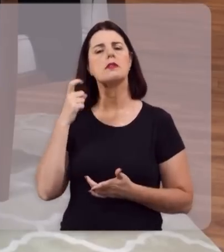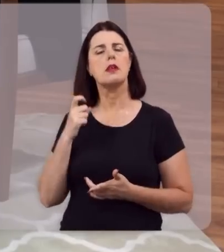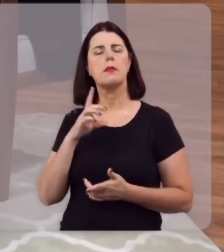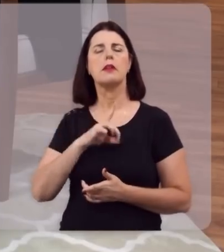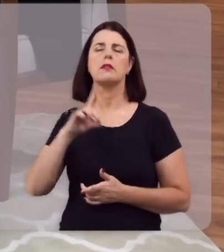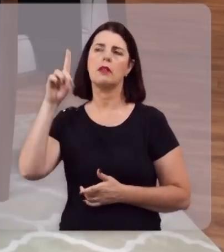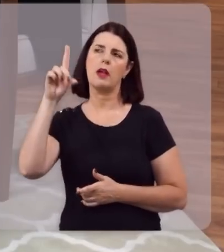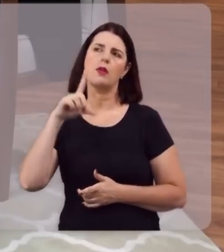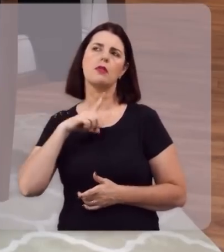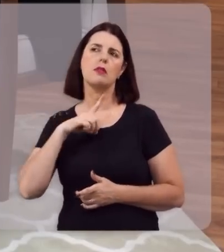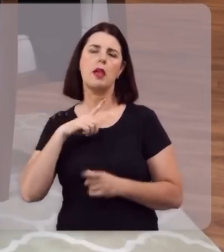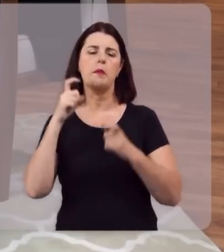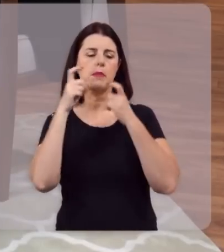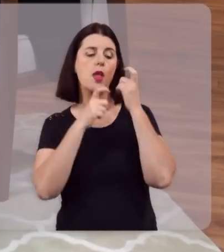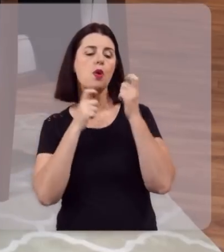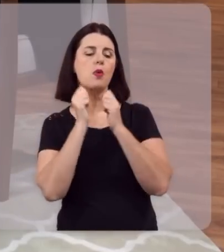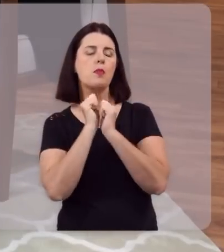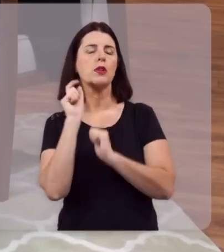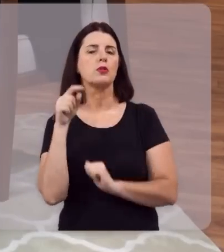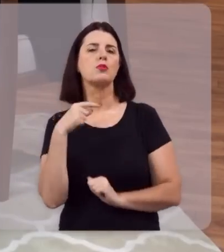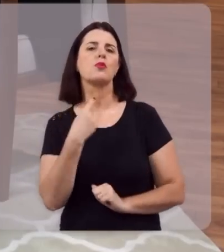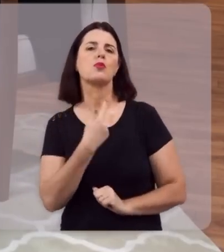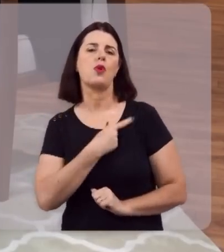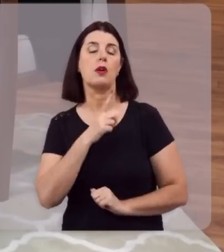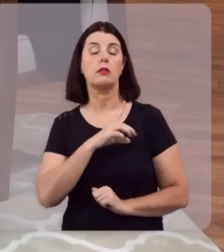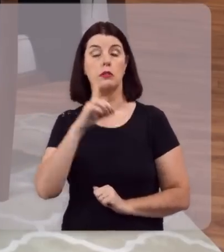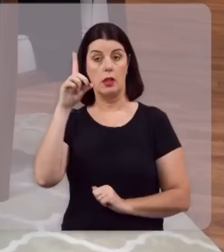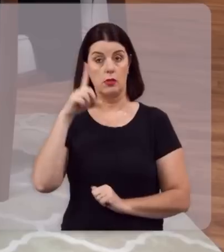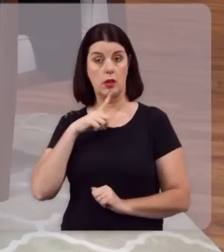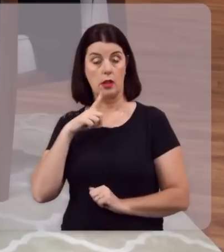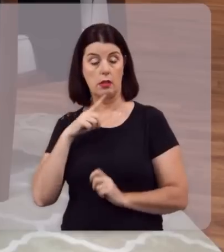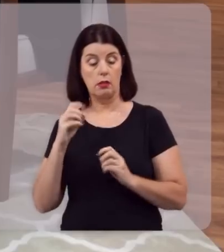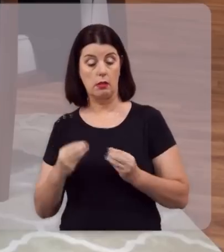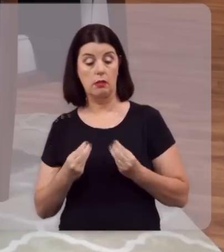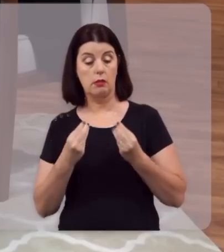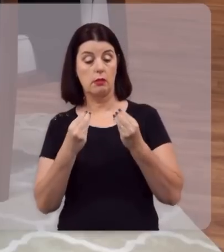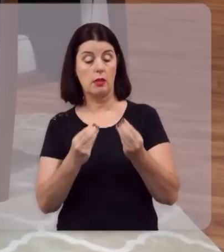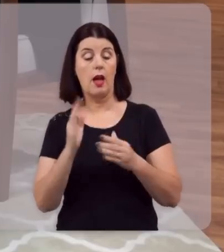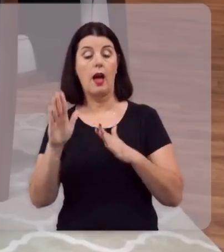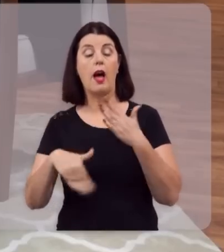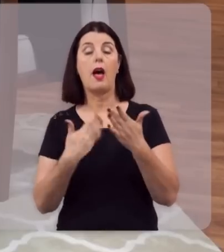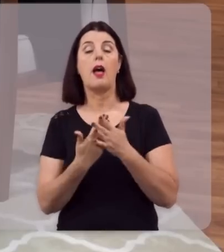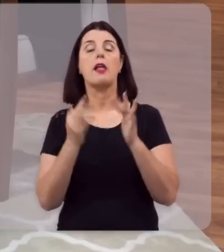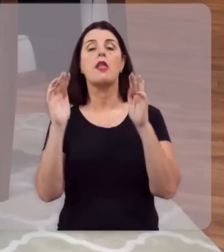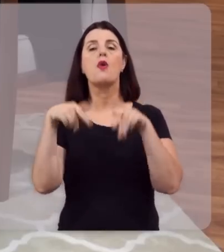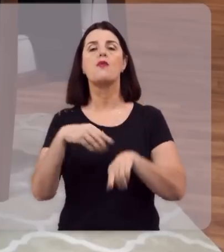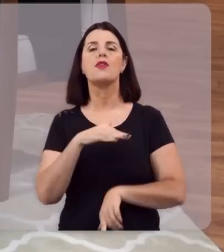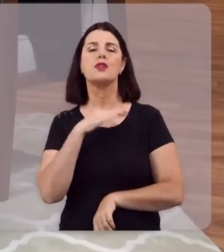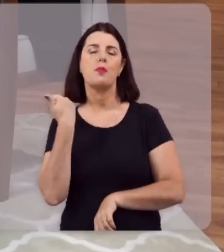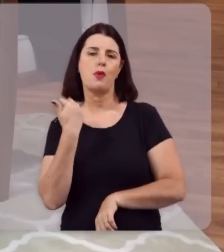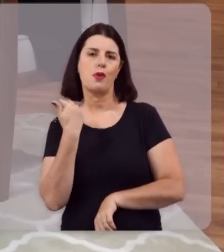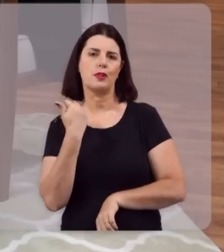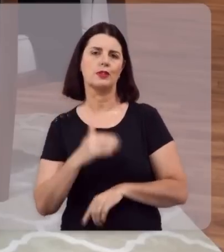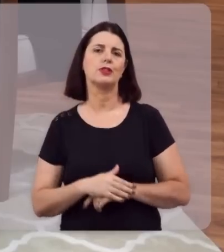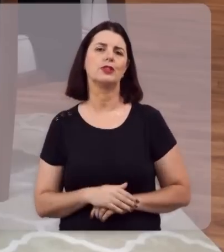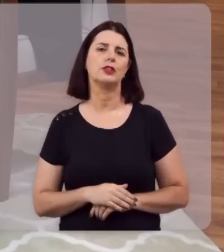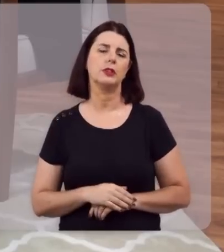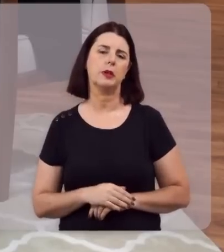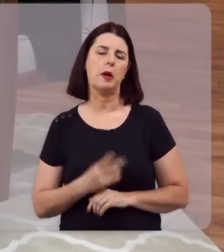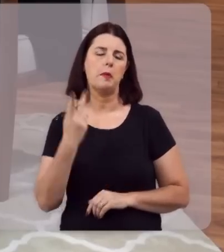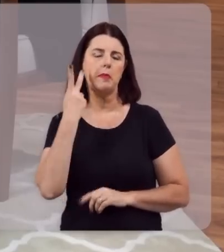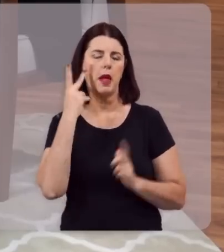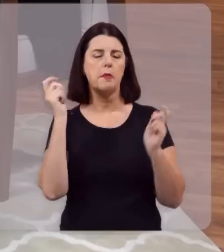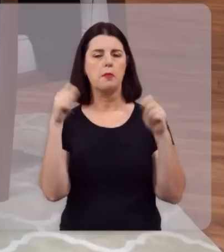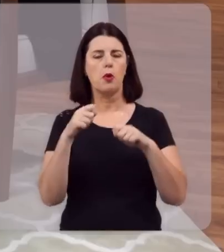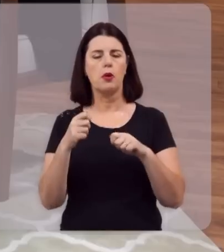nós percebemos que existe um Deus que se importa conosco um Deus que estava capaz de ir até as últimas consequências